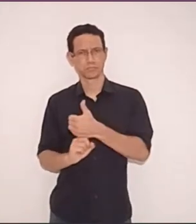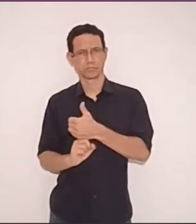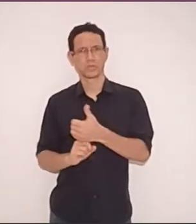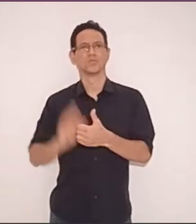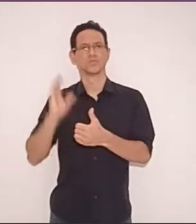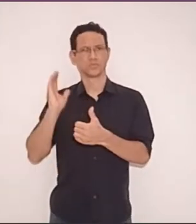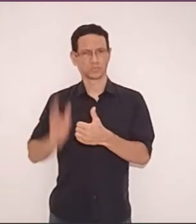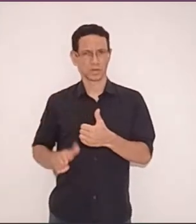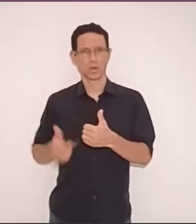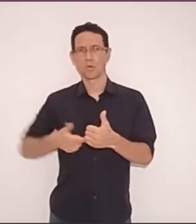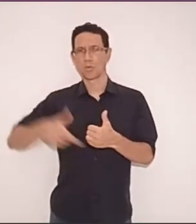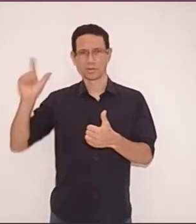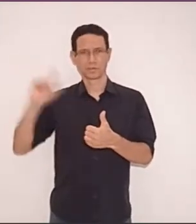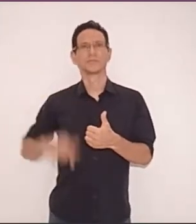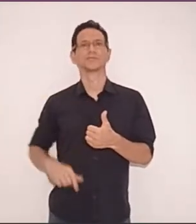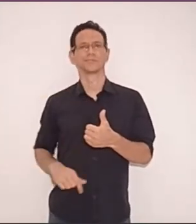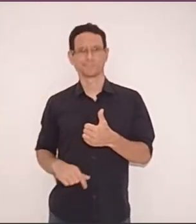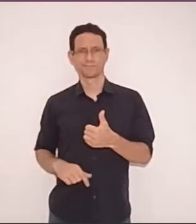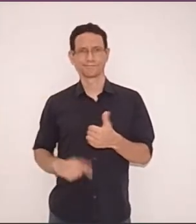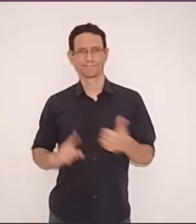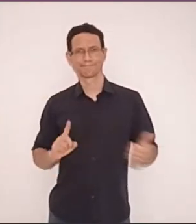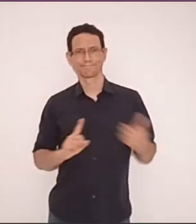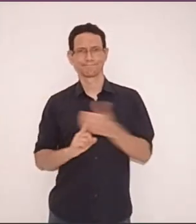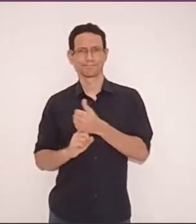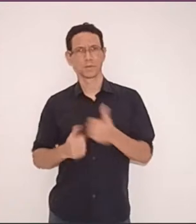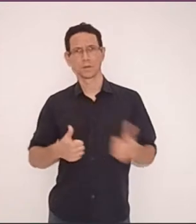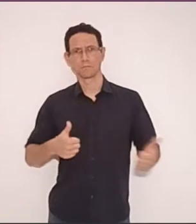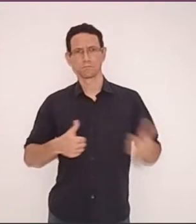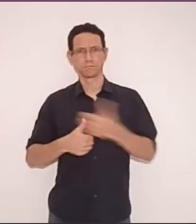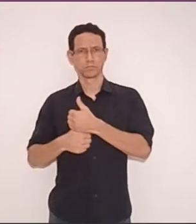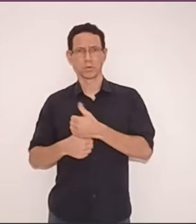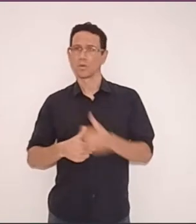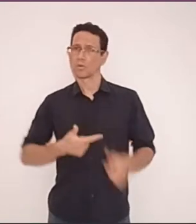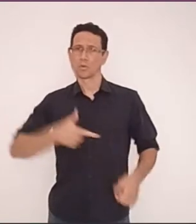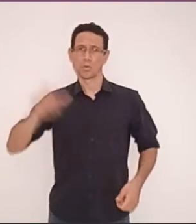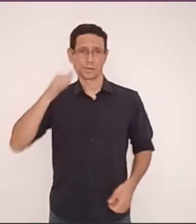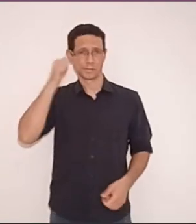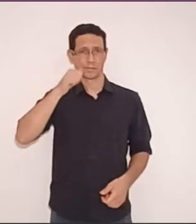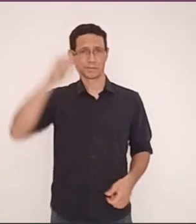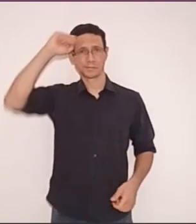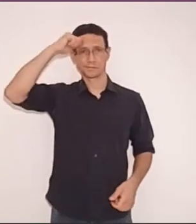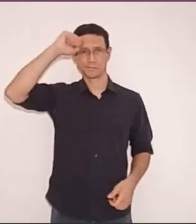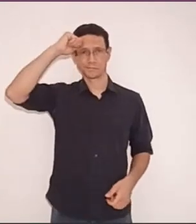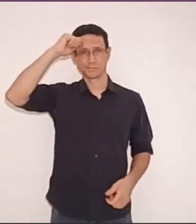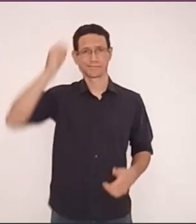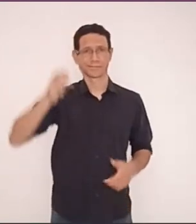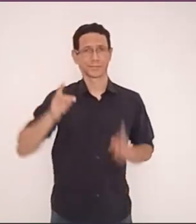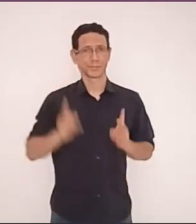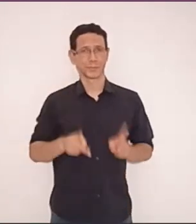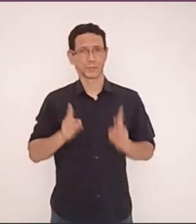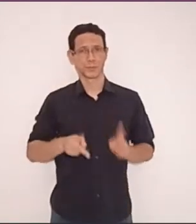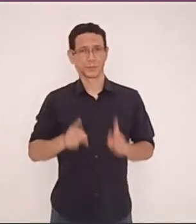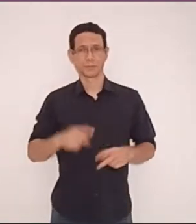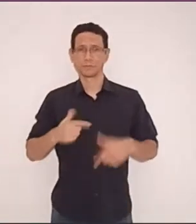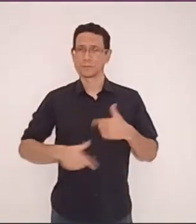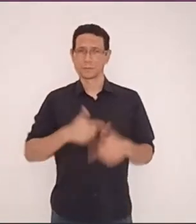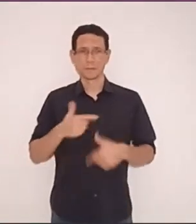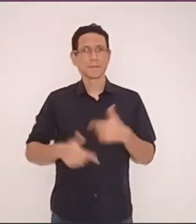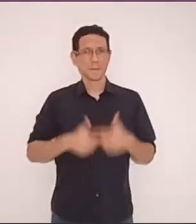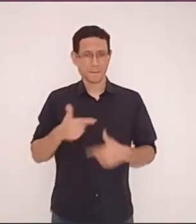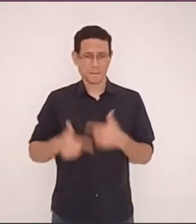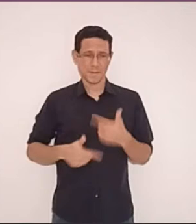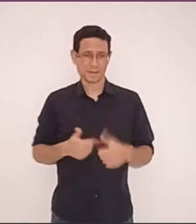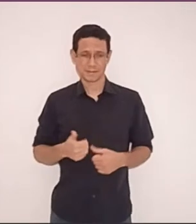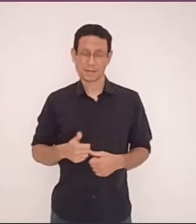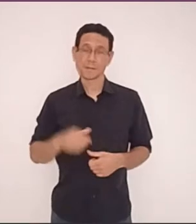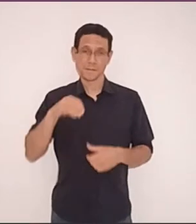coisa de trabalho trabalhando na casa dela que provavelmente a outra mulher cresça dando continuidade no serviço e se tratando